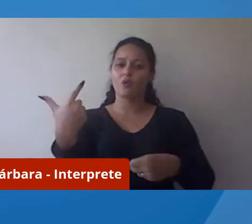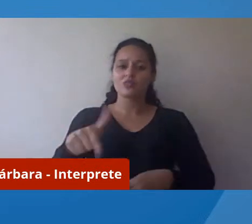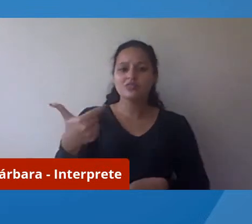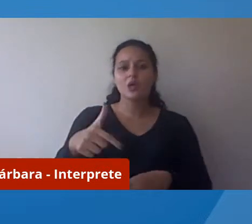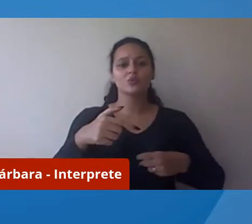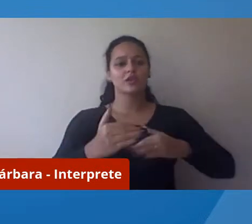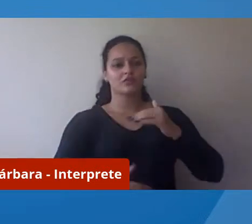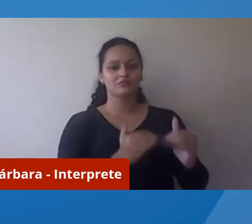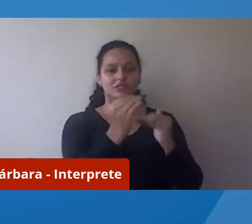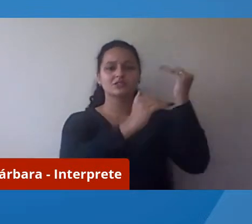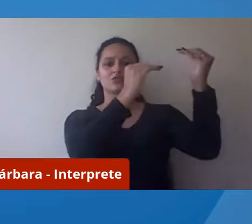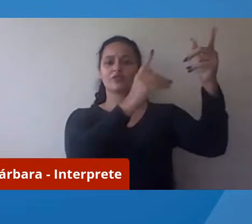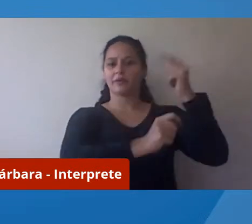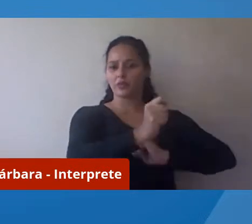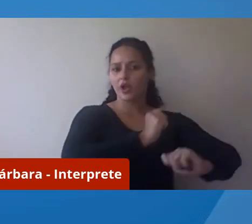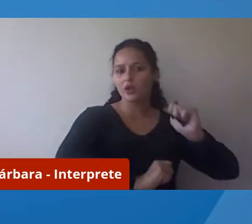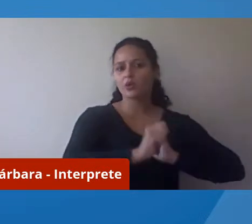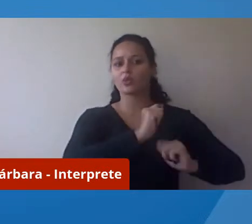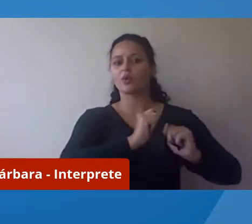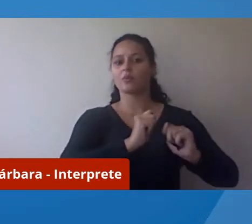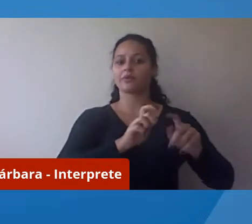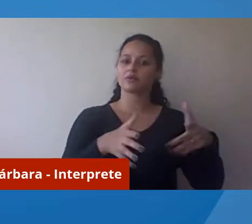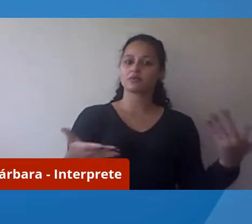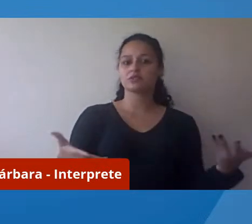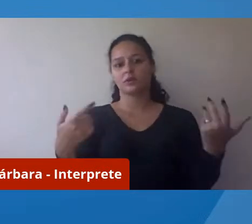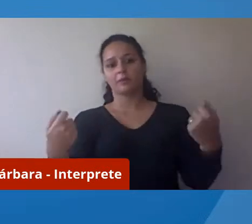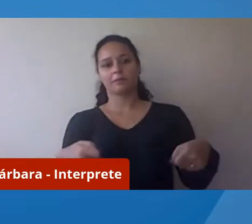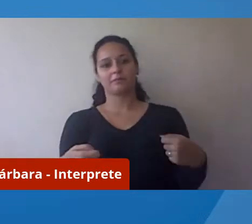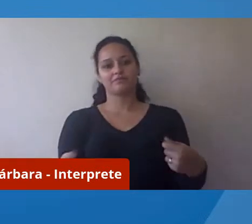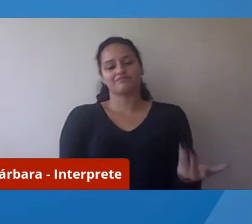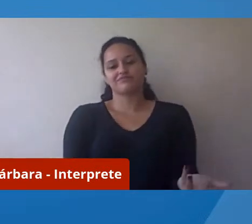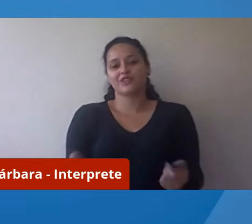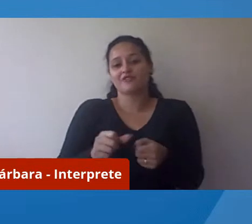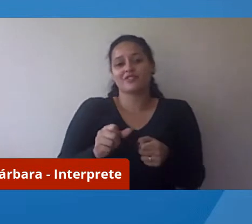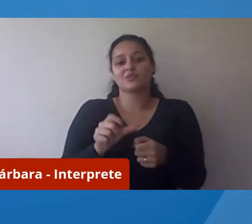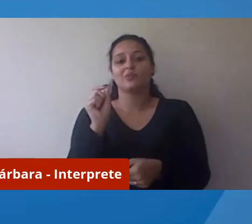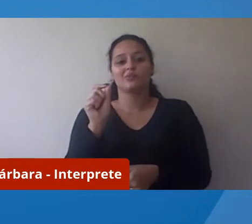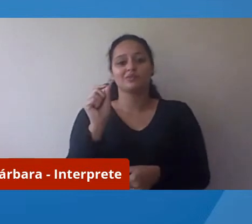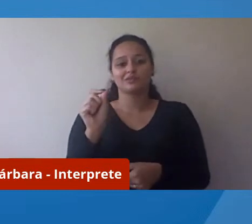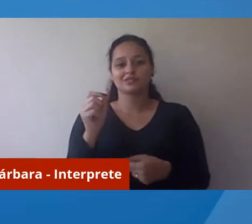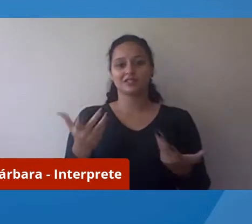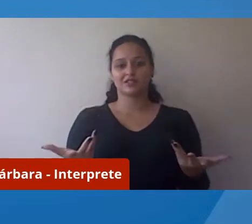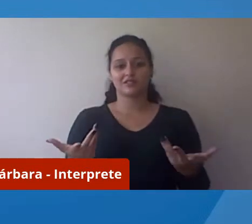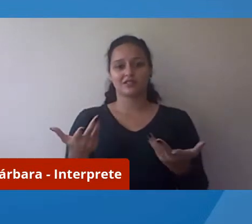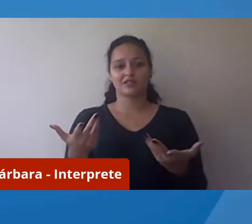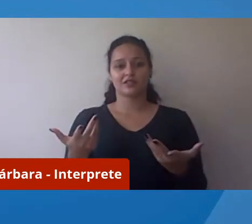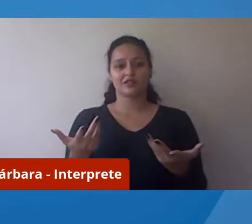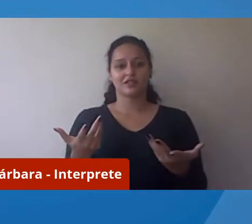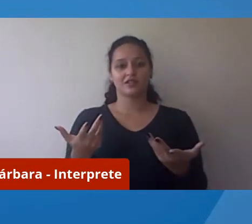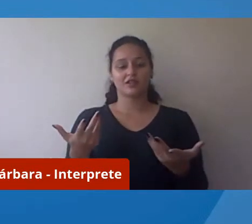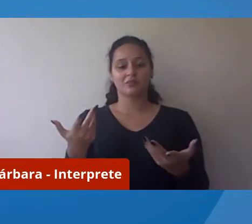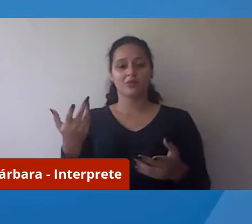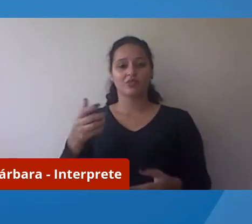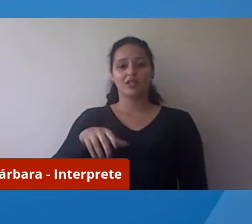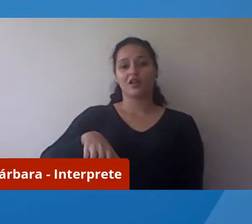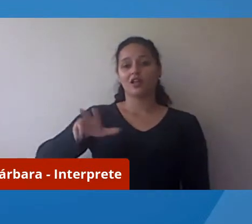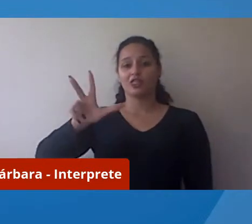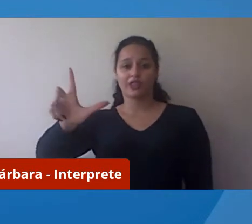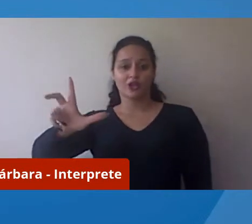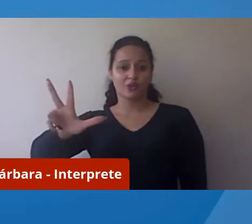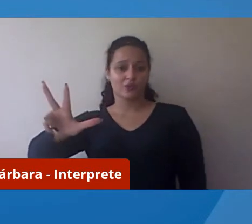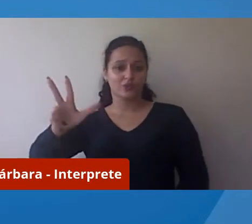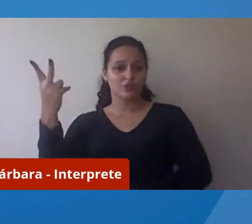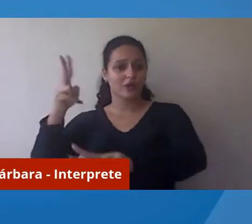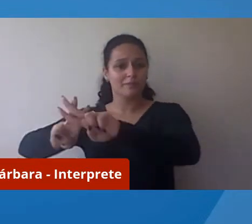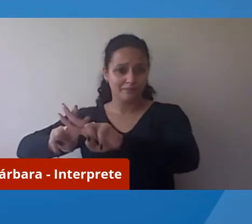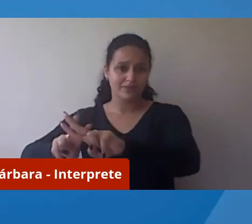monstruosas de colocar o Lula preso sem nenhuma acusação, que hoje todo mundo reconhece. O Lula teria ganho a eleição no primeiro